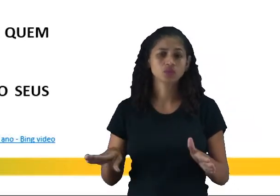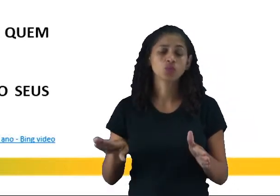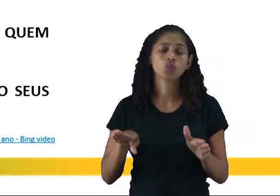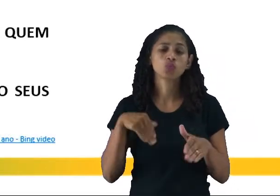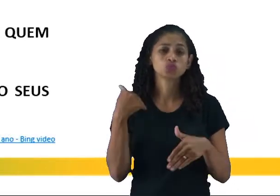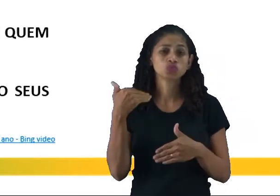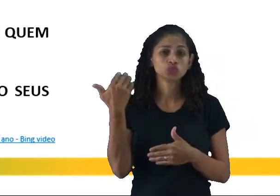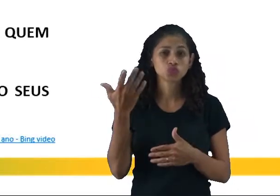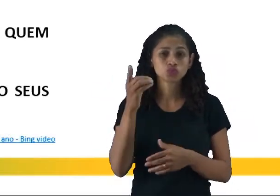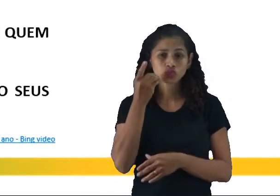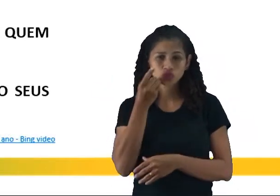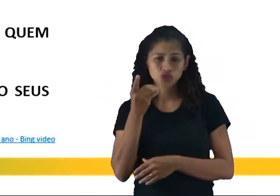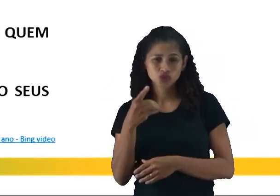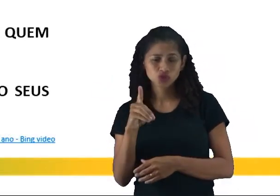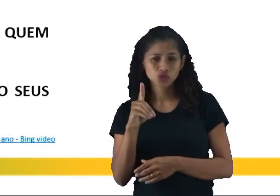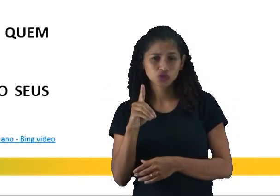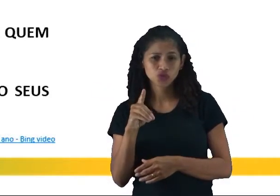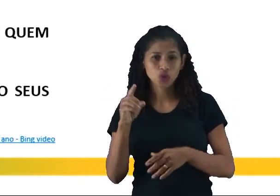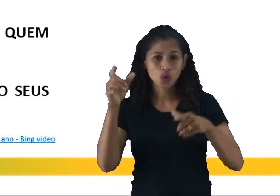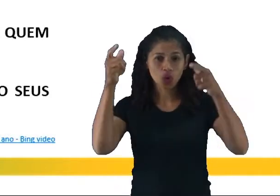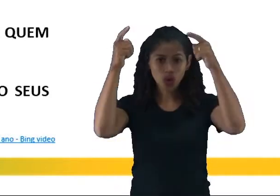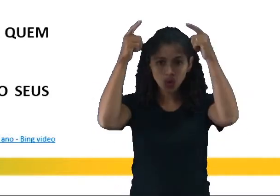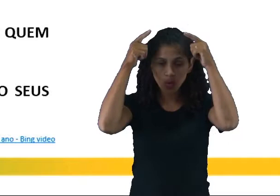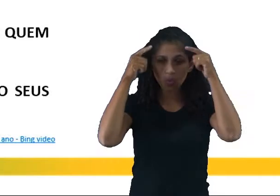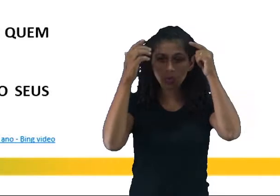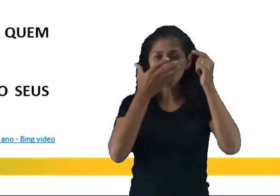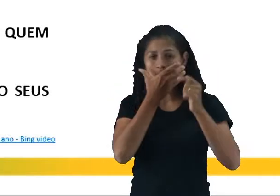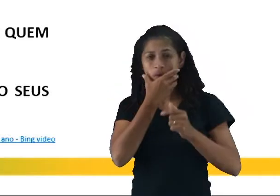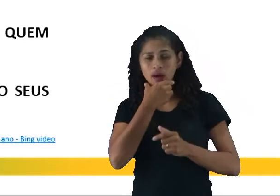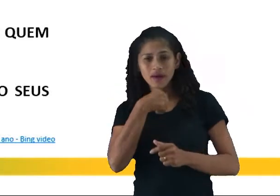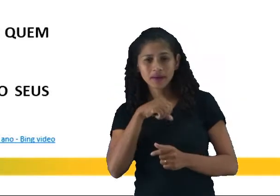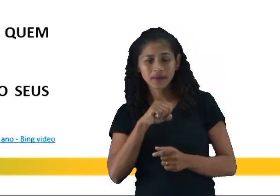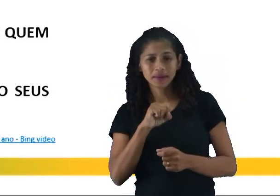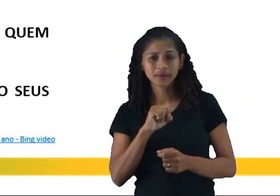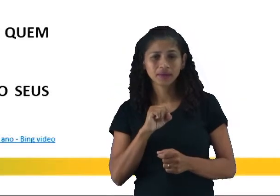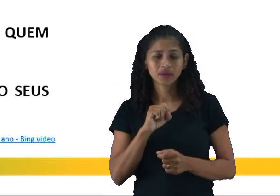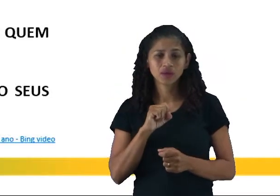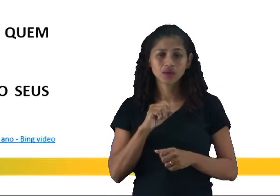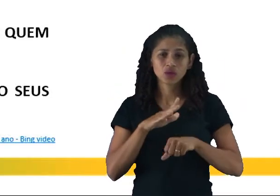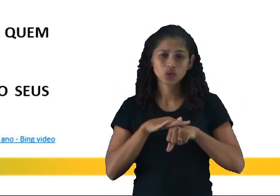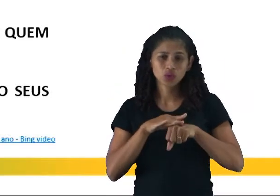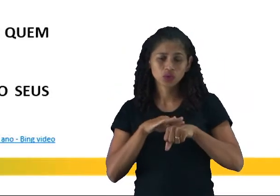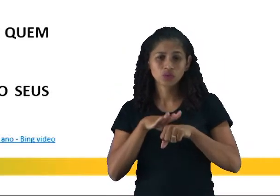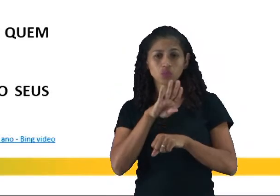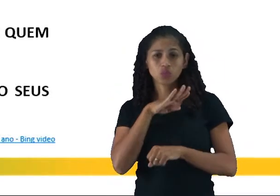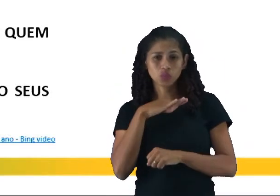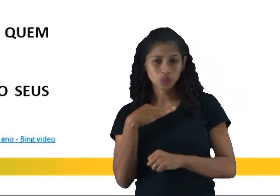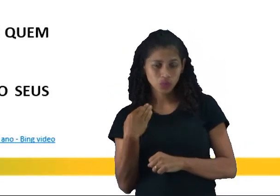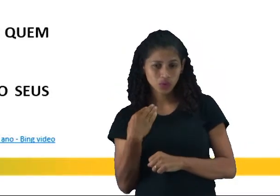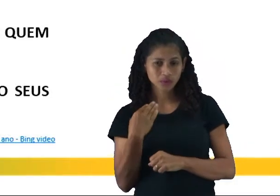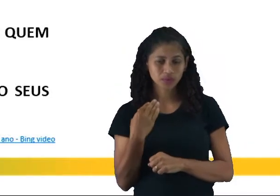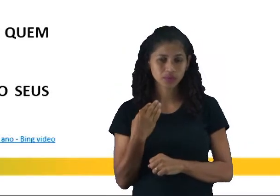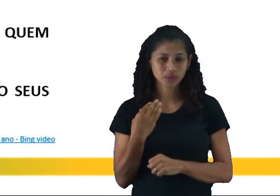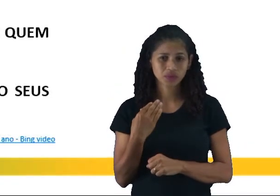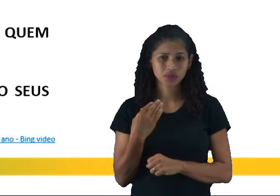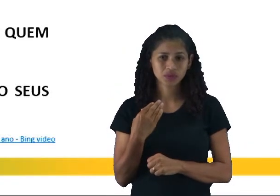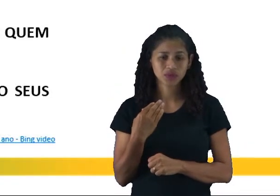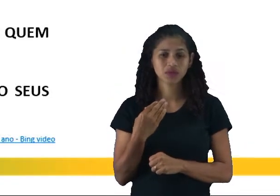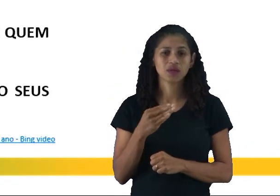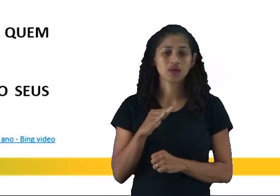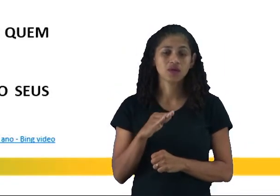dia o rei adoeceu e morreu. E quem assumiu o trono foi o seu filho de apenas